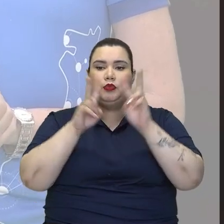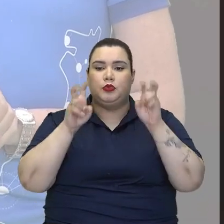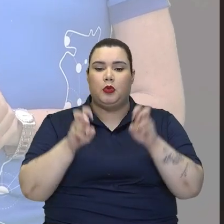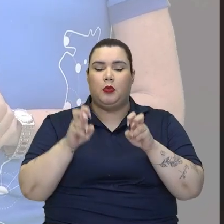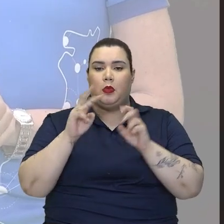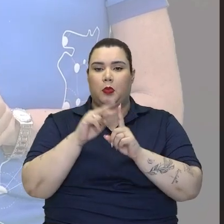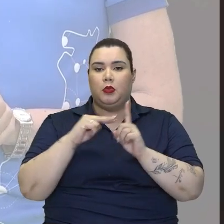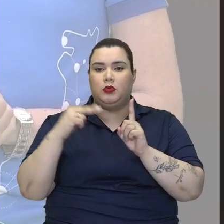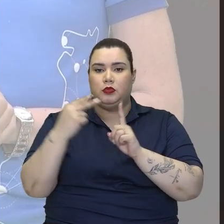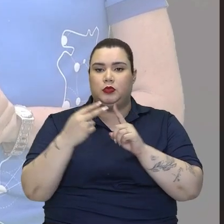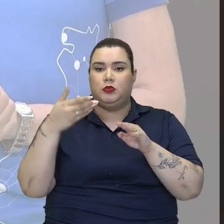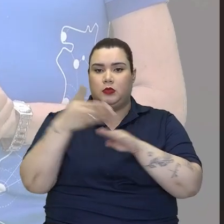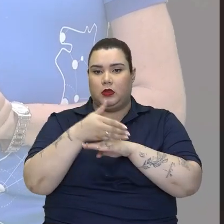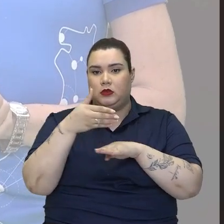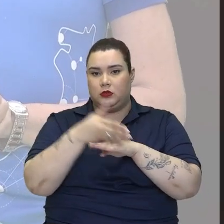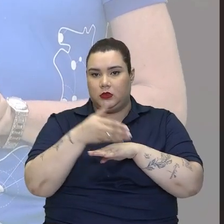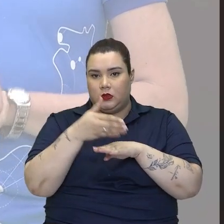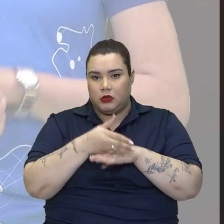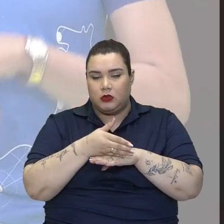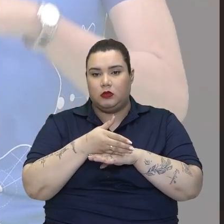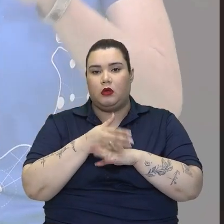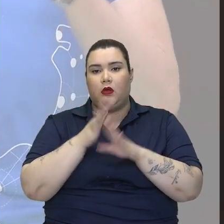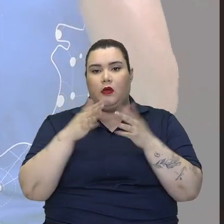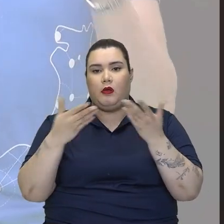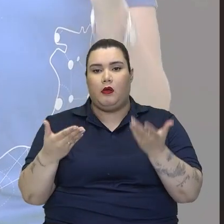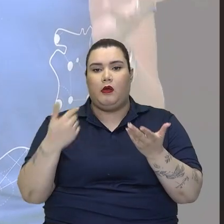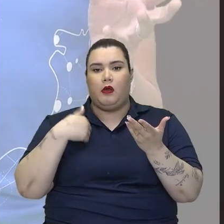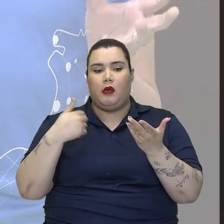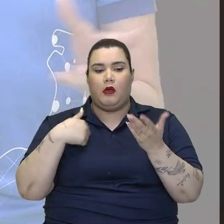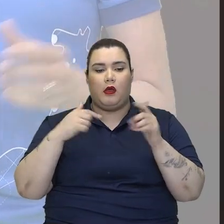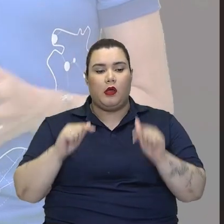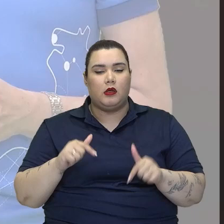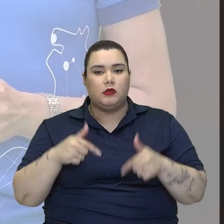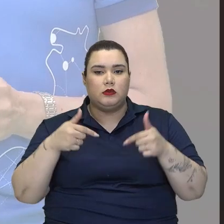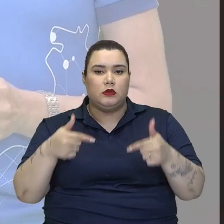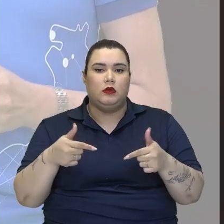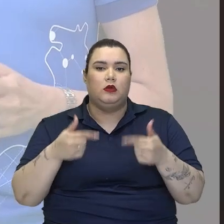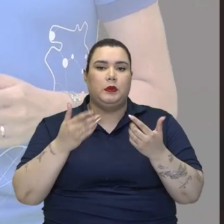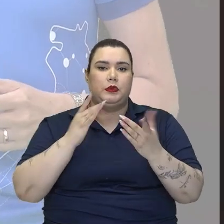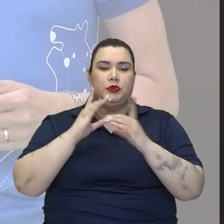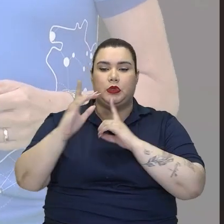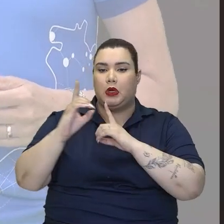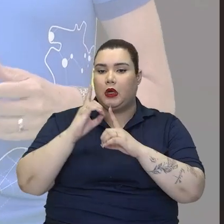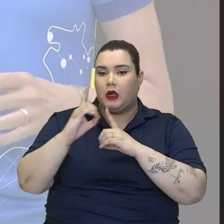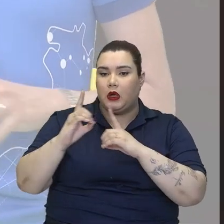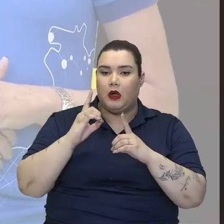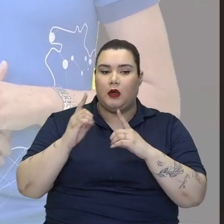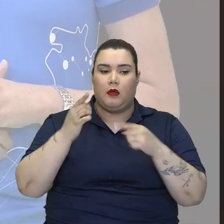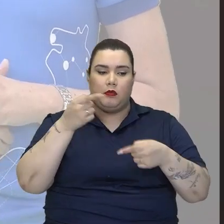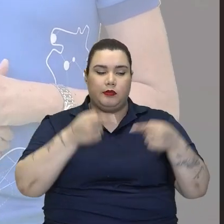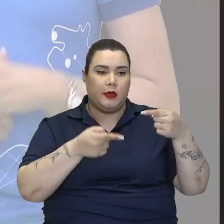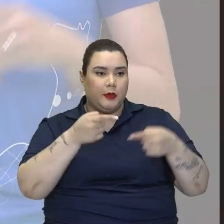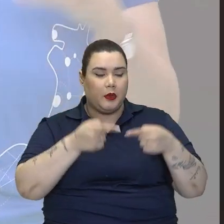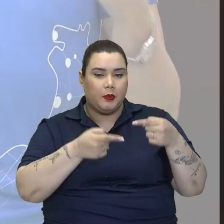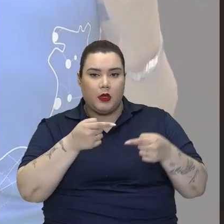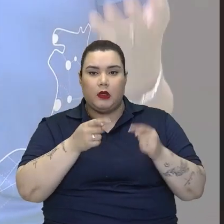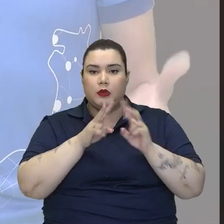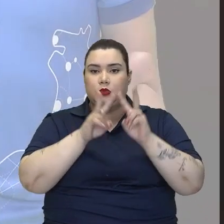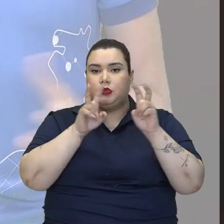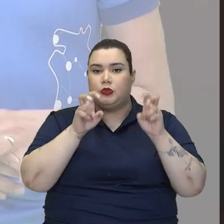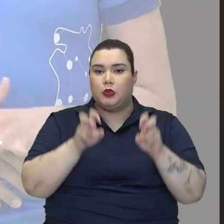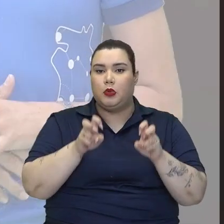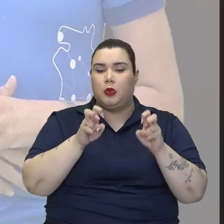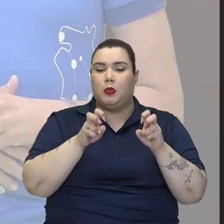aí de participação, eu atuo no diálogo, na discussão lá sobre